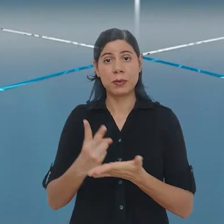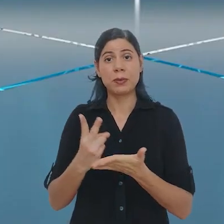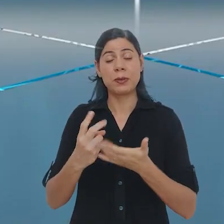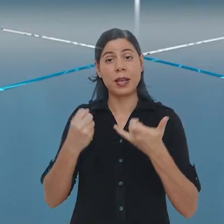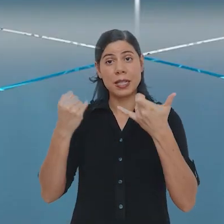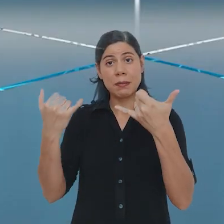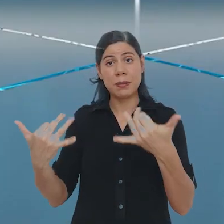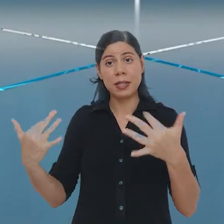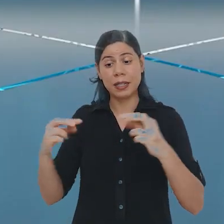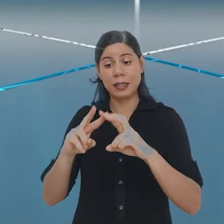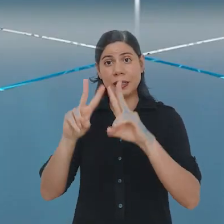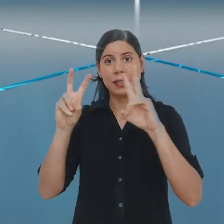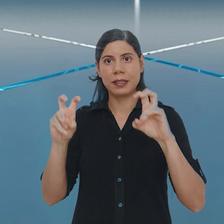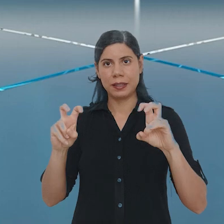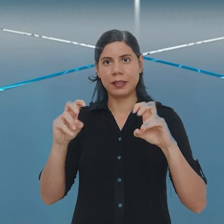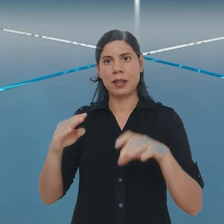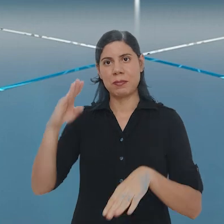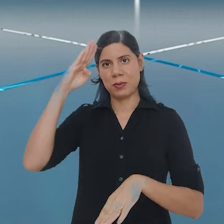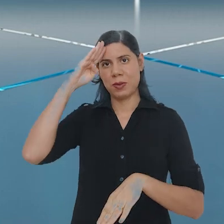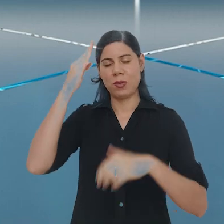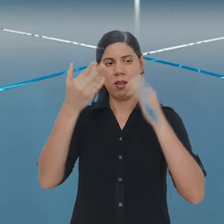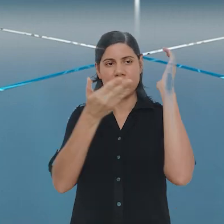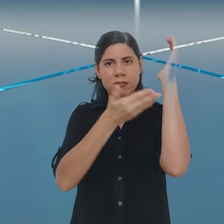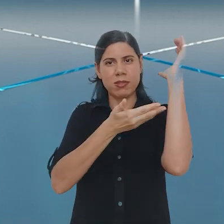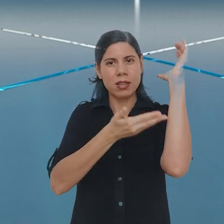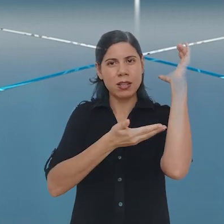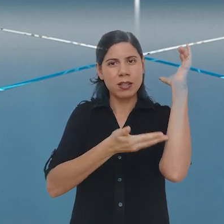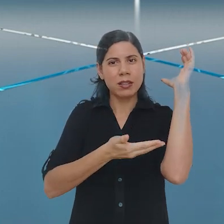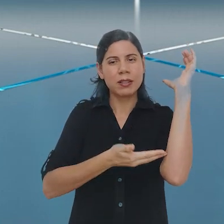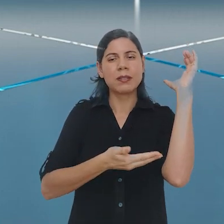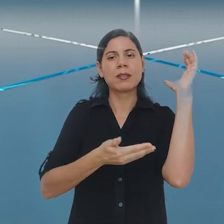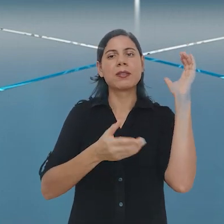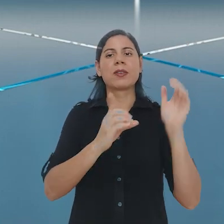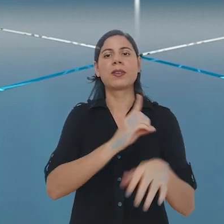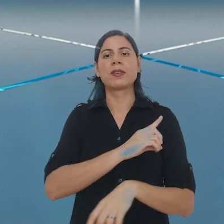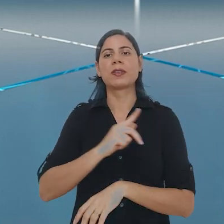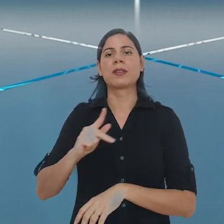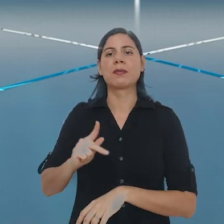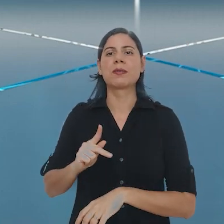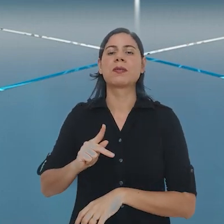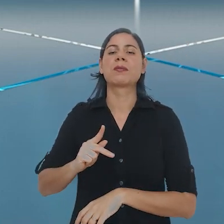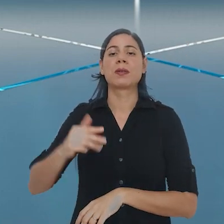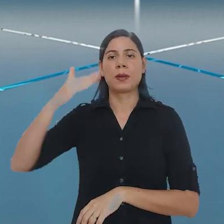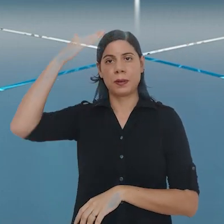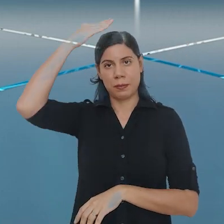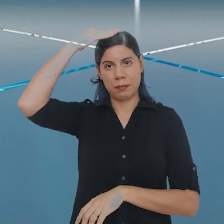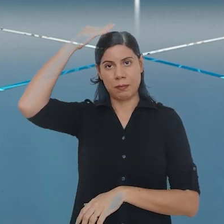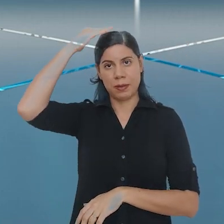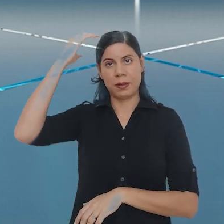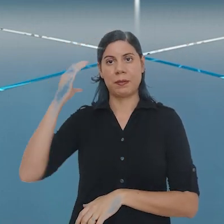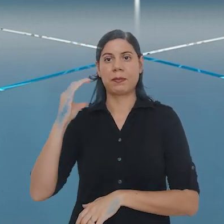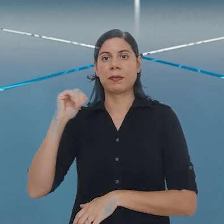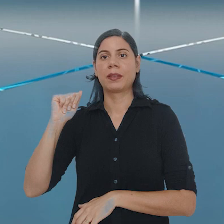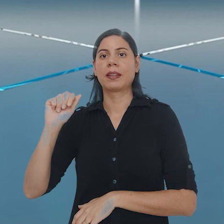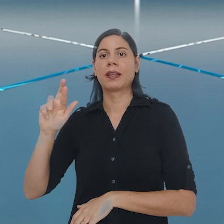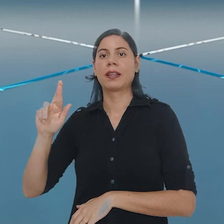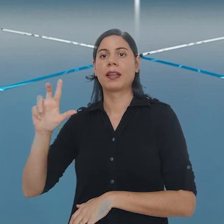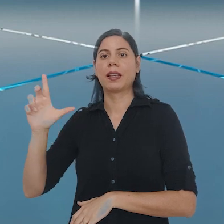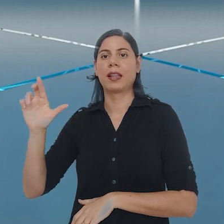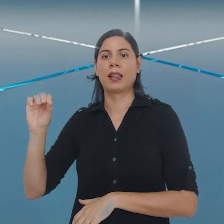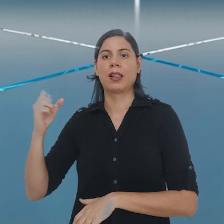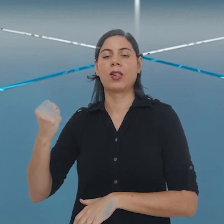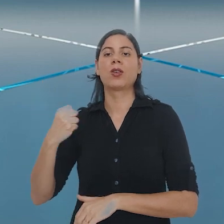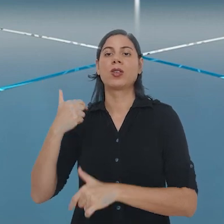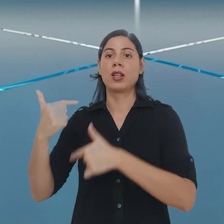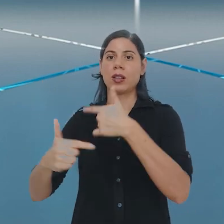continuar falando de questões relacionadas aos soldados da borracha com o defensor público do Pará, Carlos Eduardo Barros da